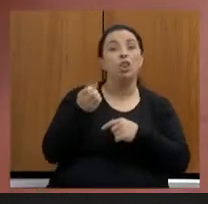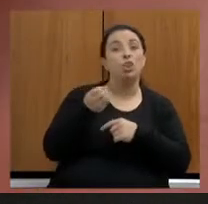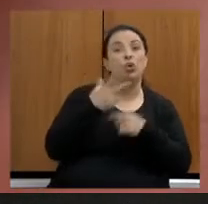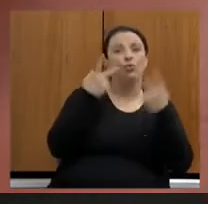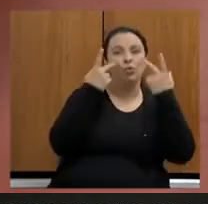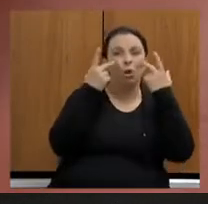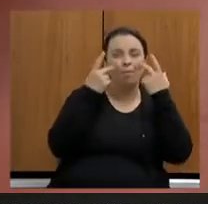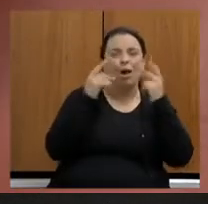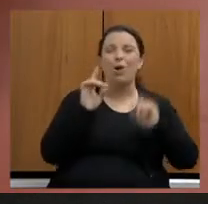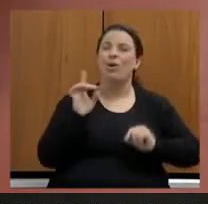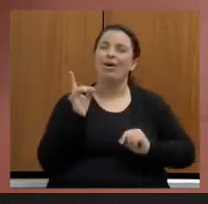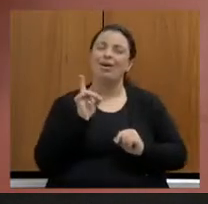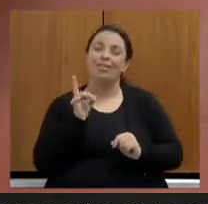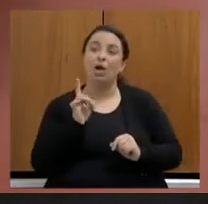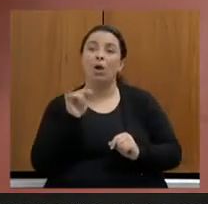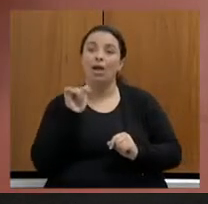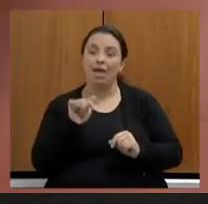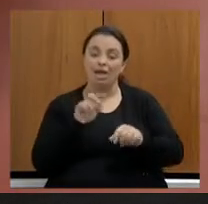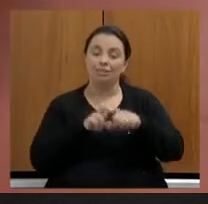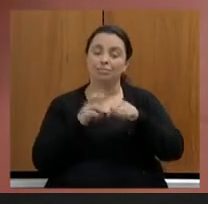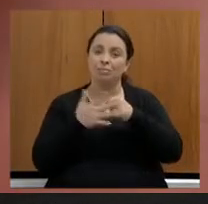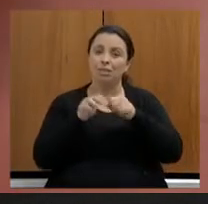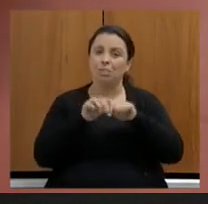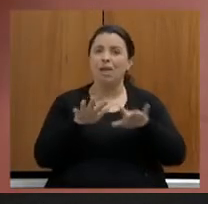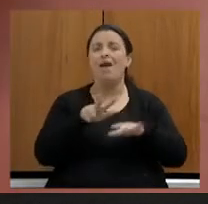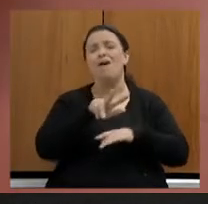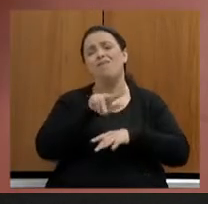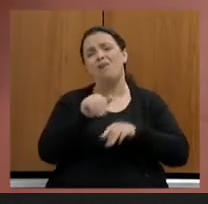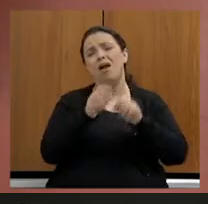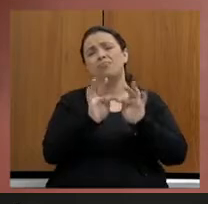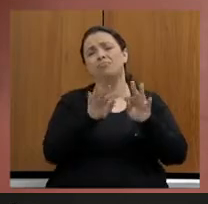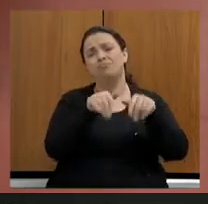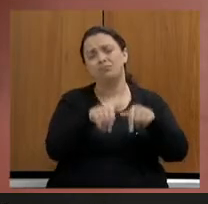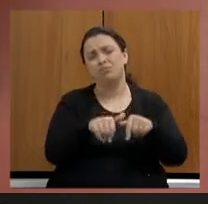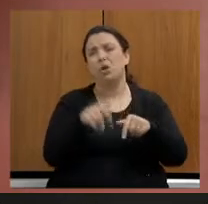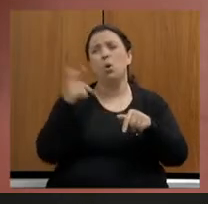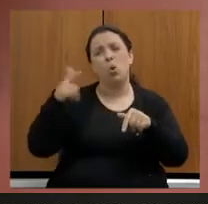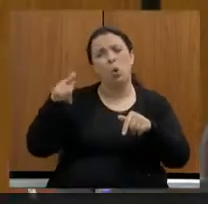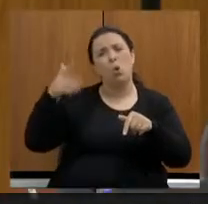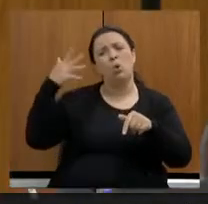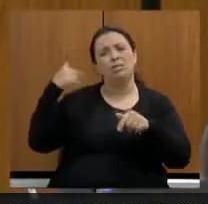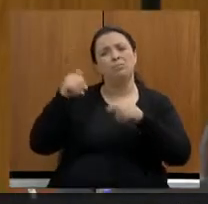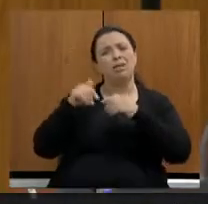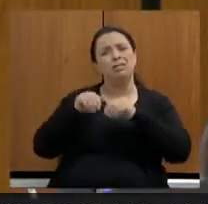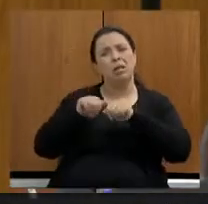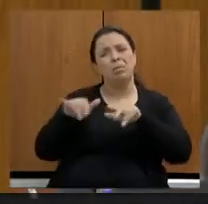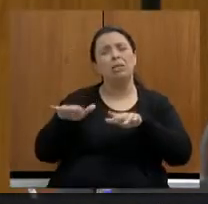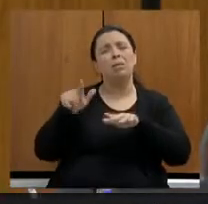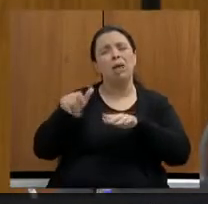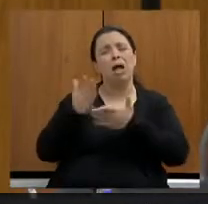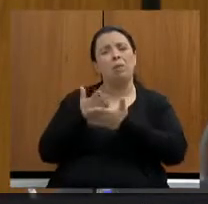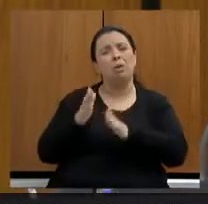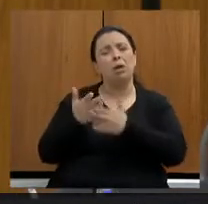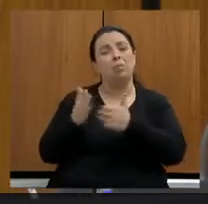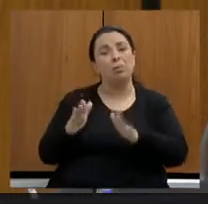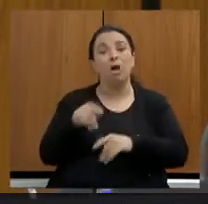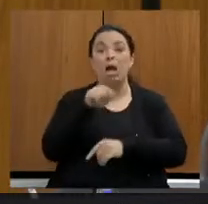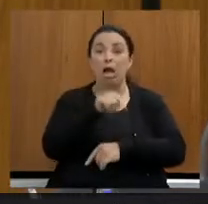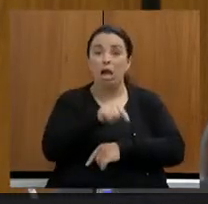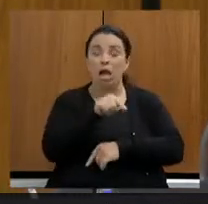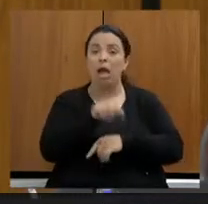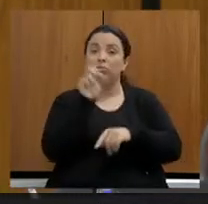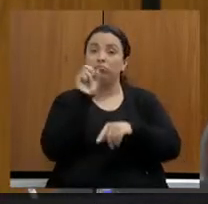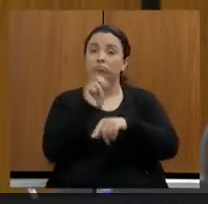passar como todas as pandemias passaram ao longo da história da humanidade e o normal é nós mandamos